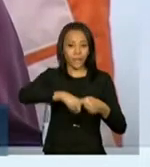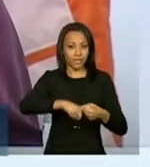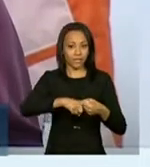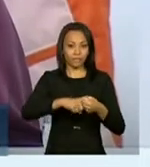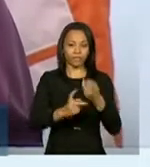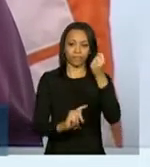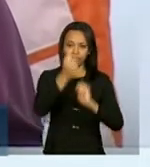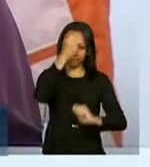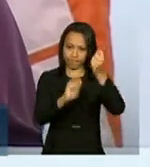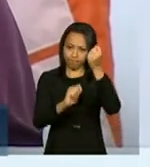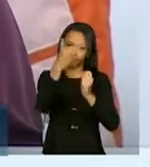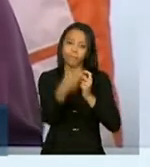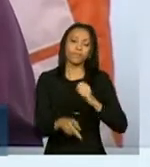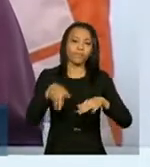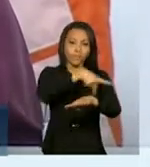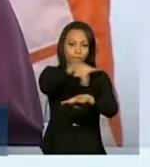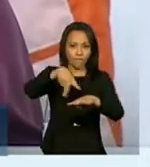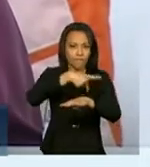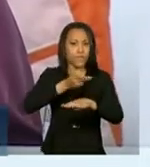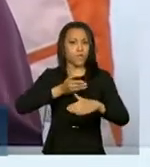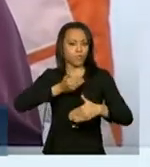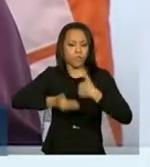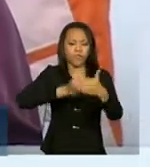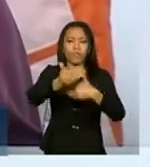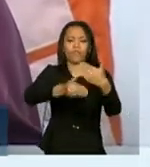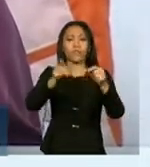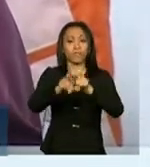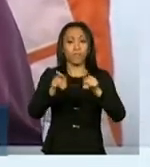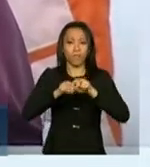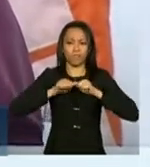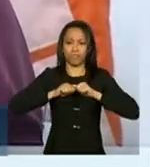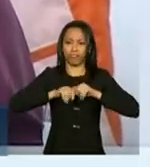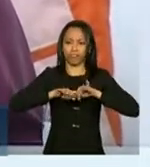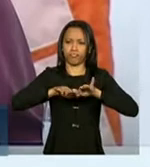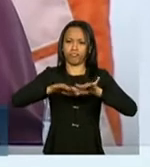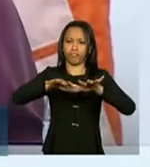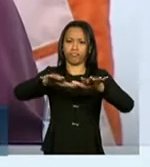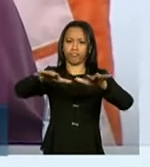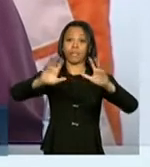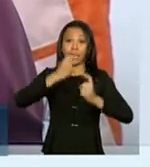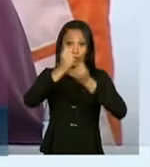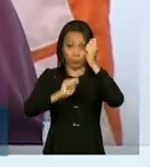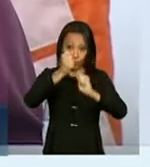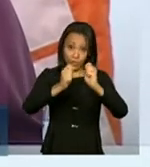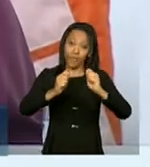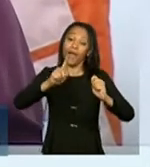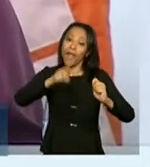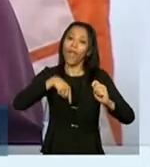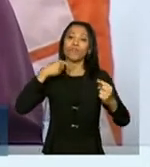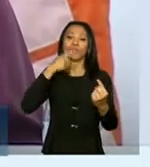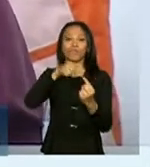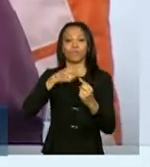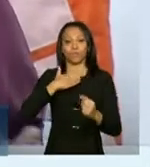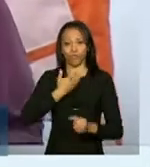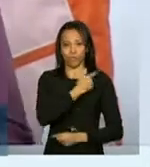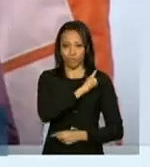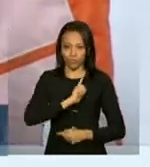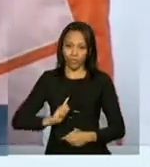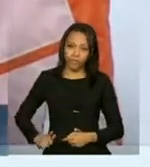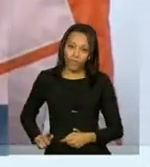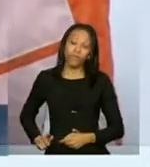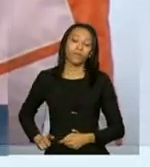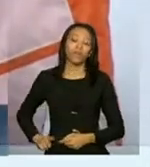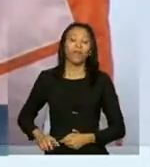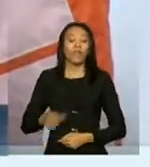nacional no seu desenvolvimento e na sua expansão é um dos grandes objetivos do meu governo.